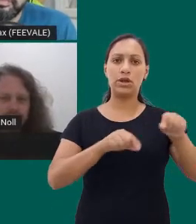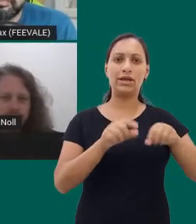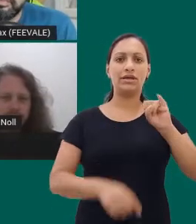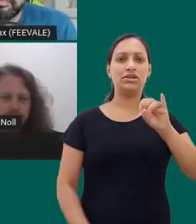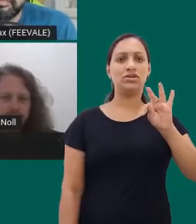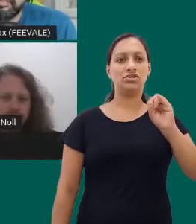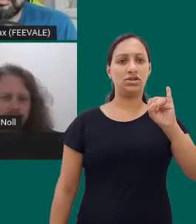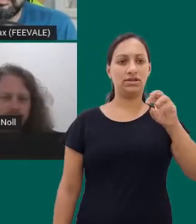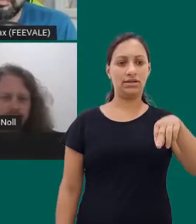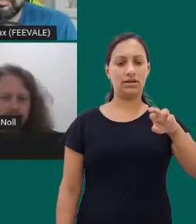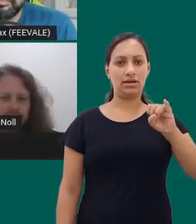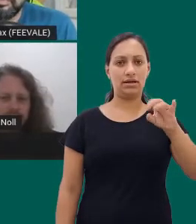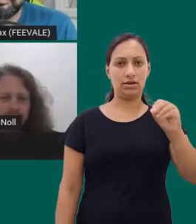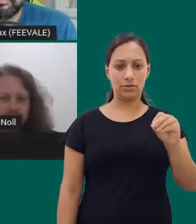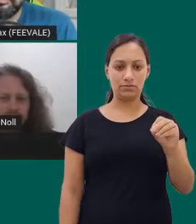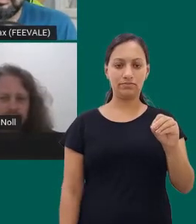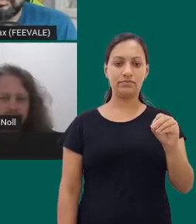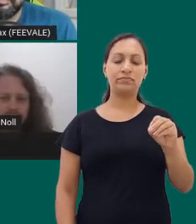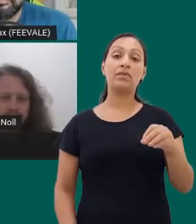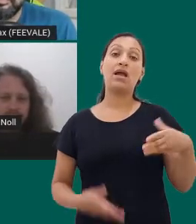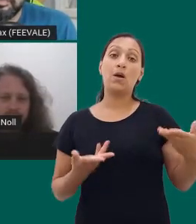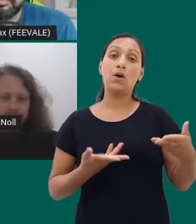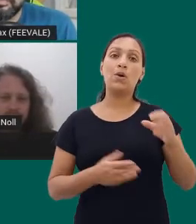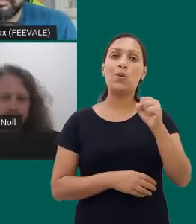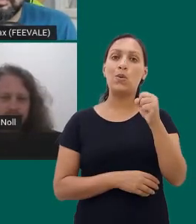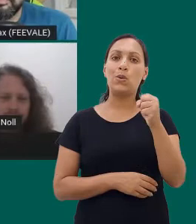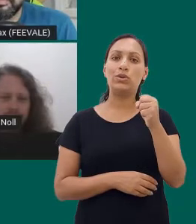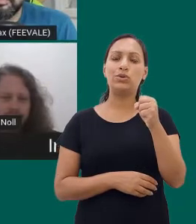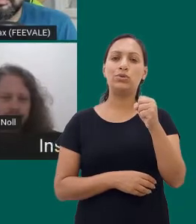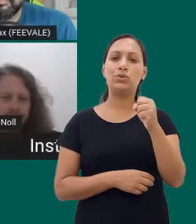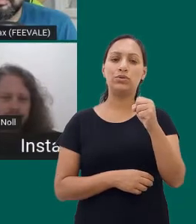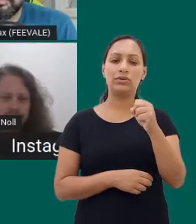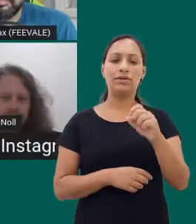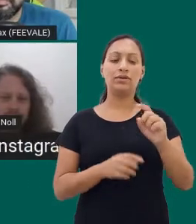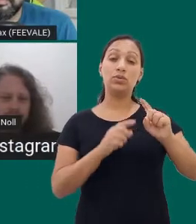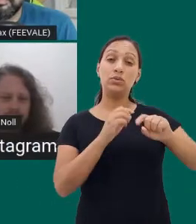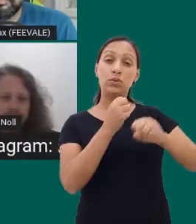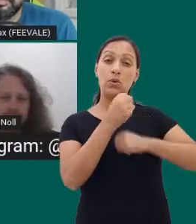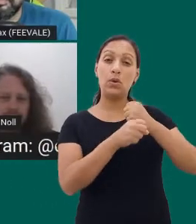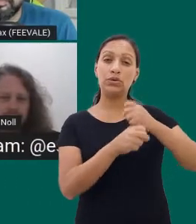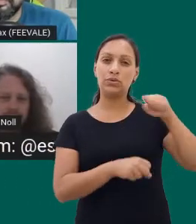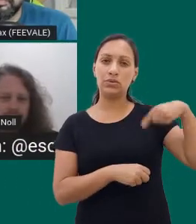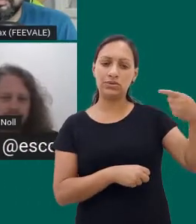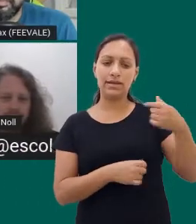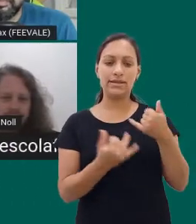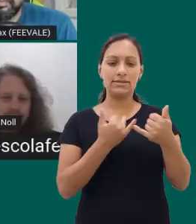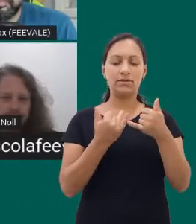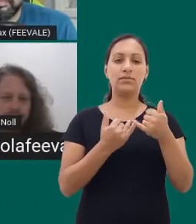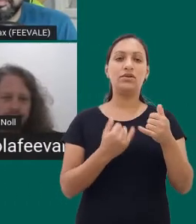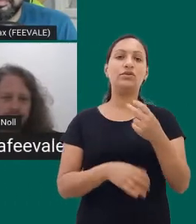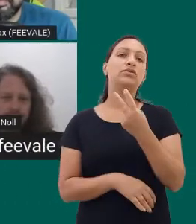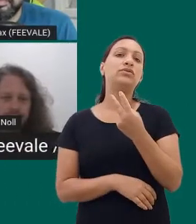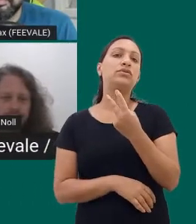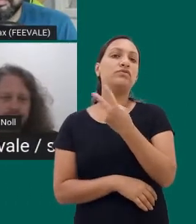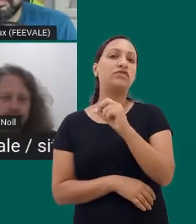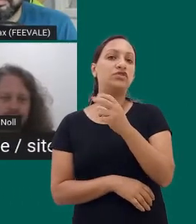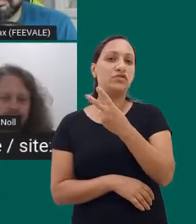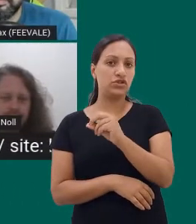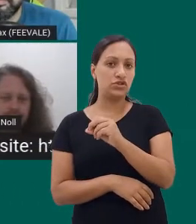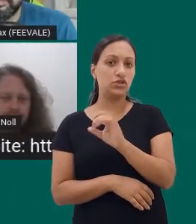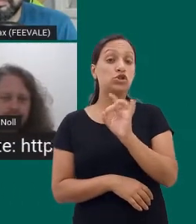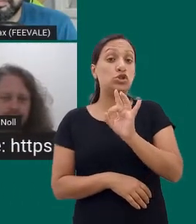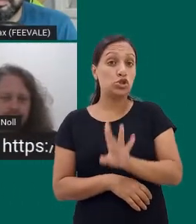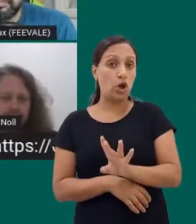8 itinerários formativos à disposição, e agora, no ano que vem, que daí o que acontece, né? Em 2020, só o primeiro ano estava nesse currículo